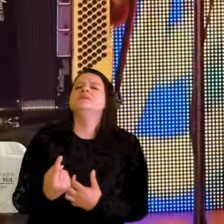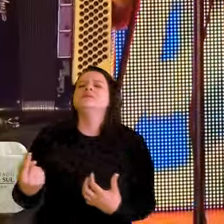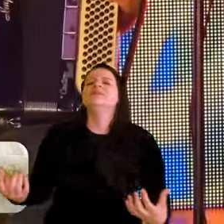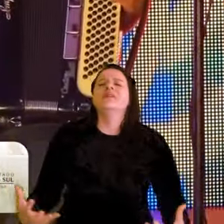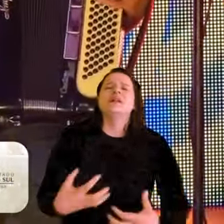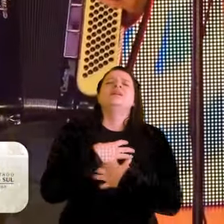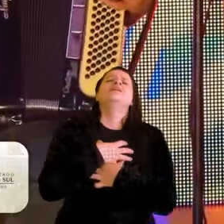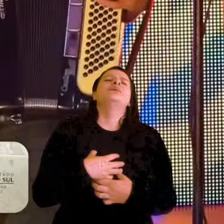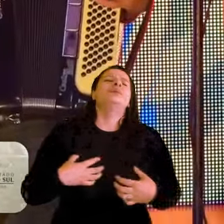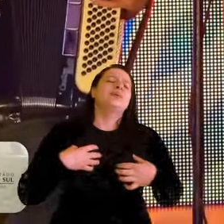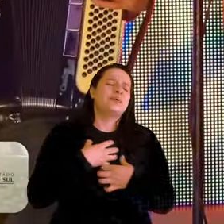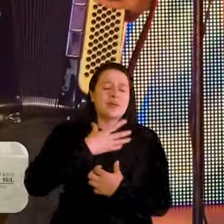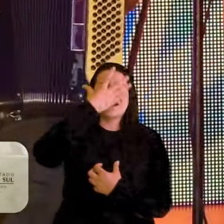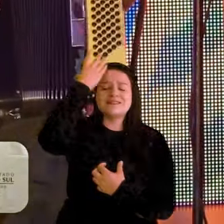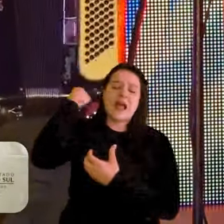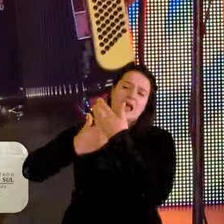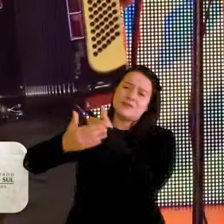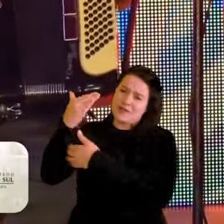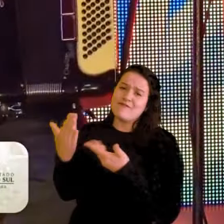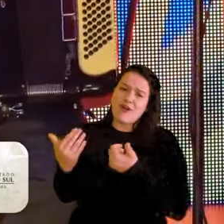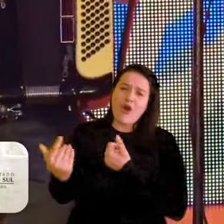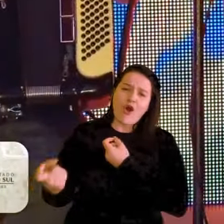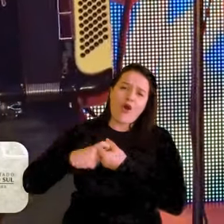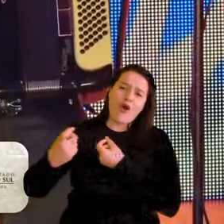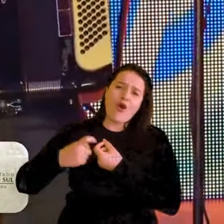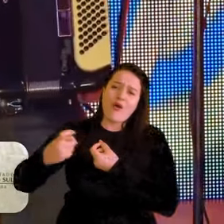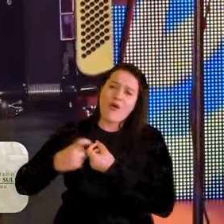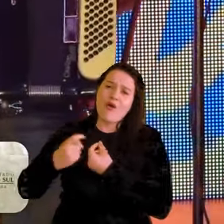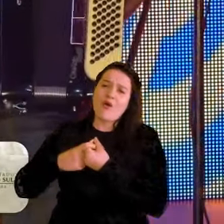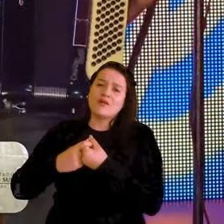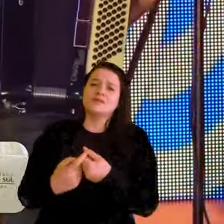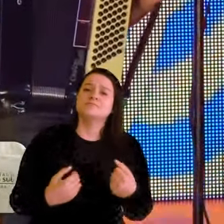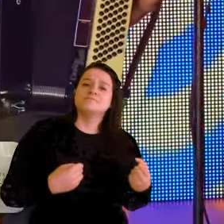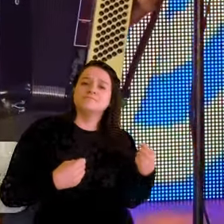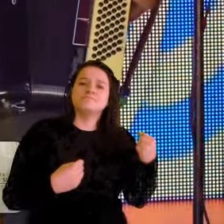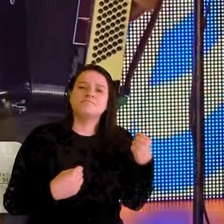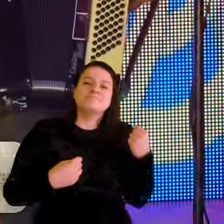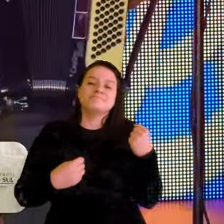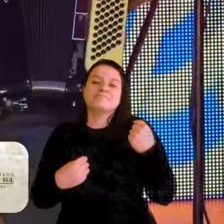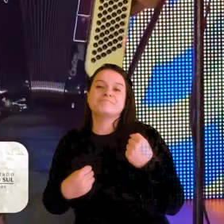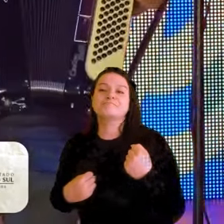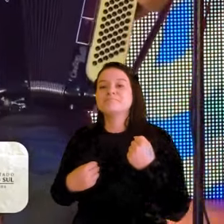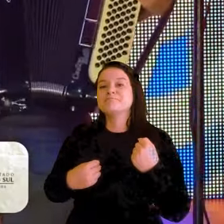coração soluça de dor. Esqueça o passado e volta pra mim.